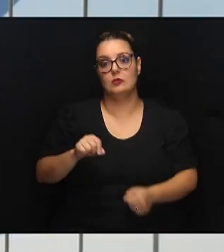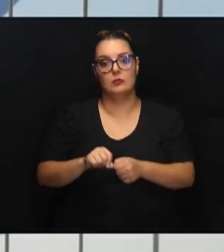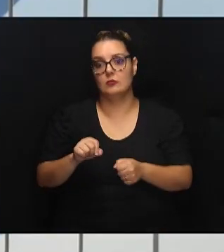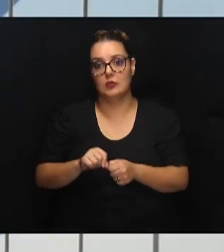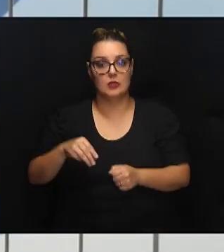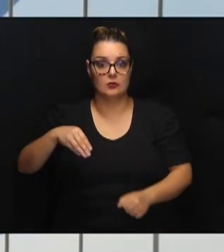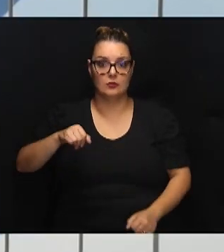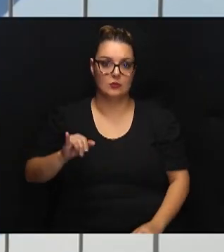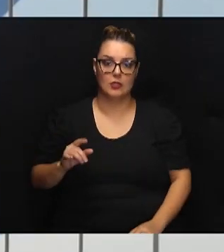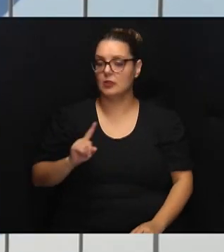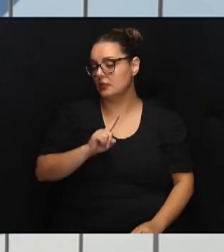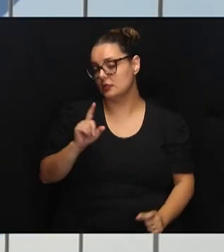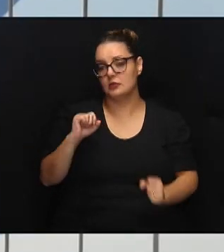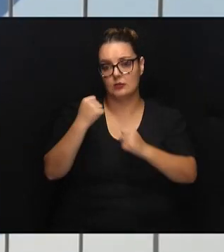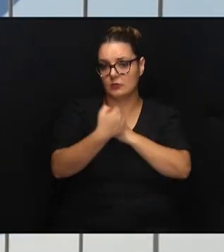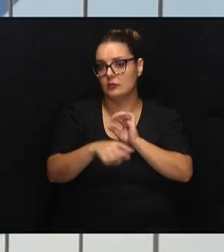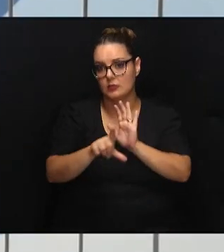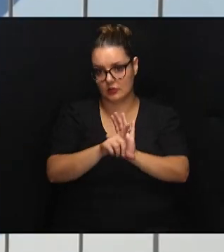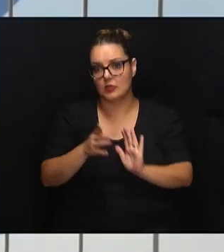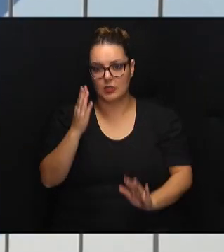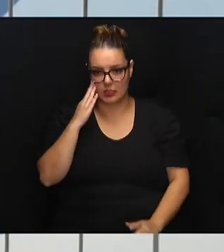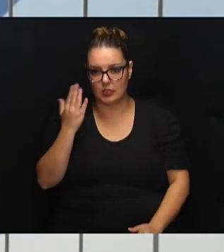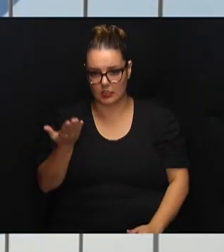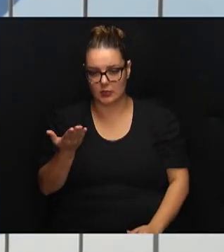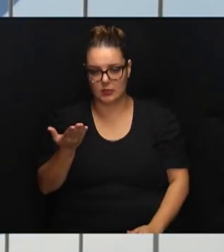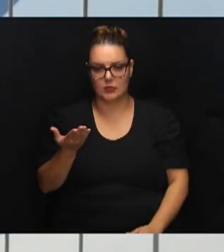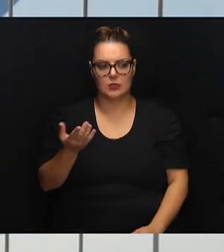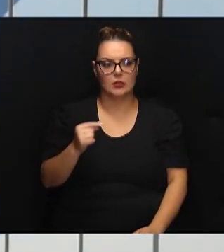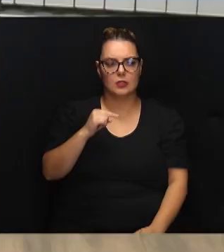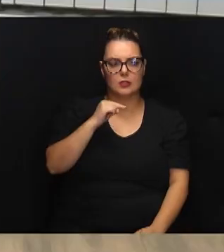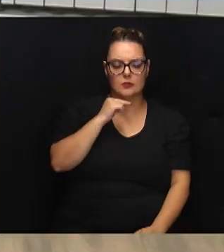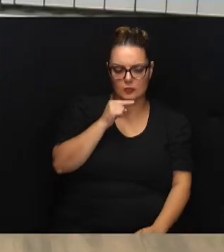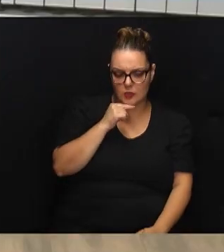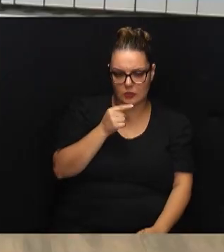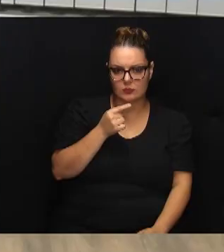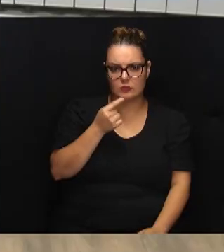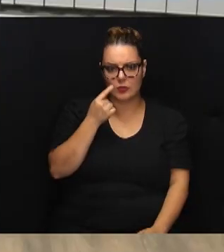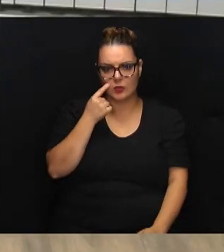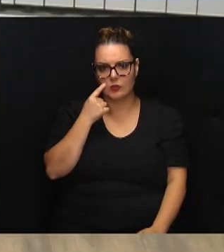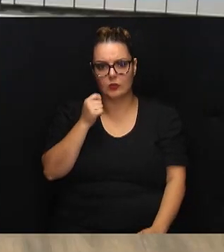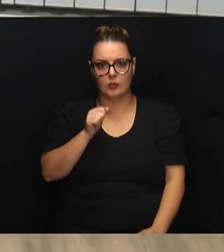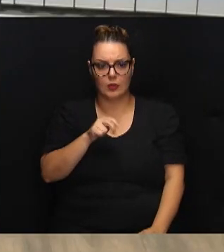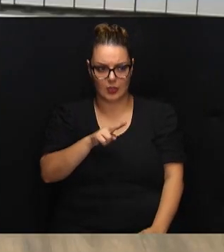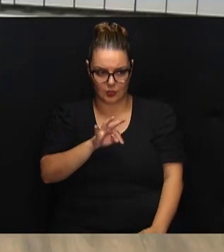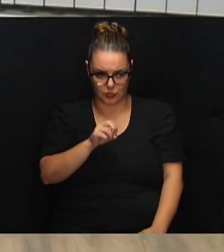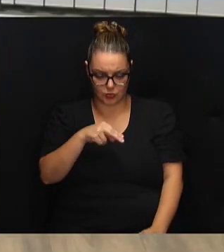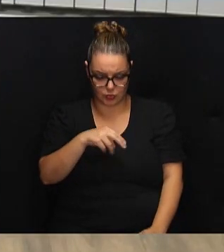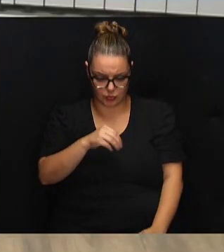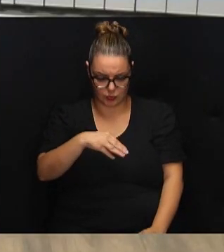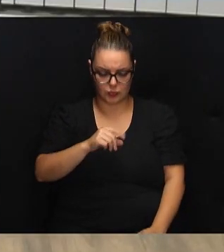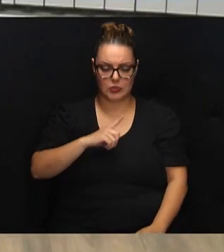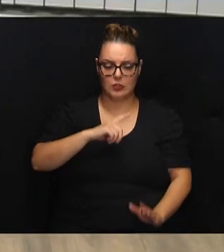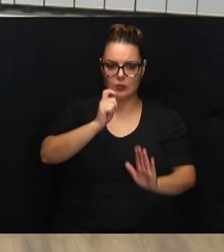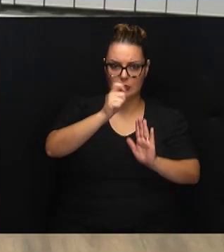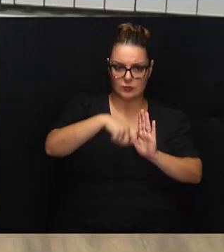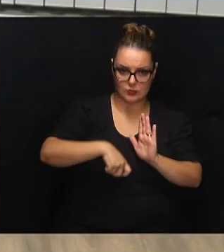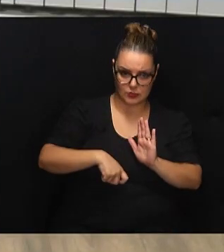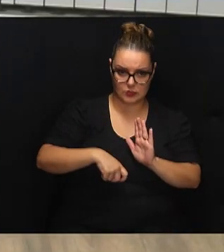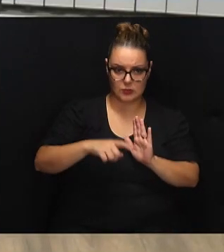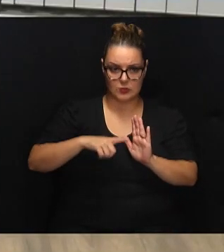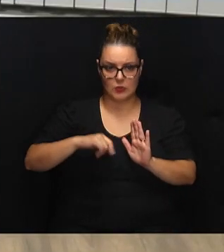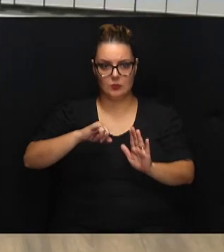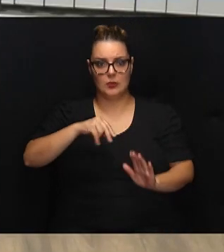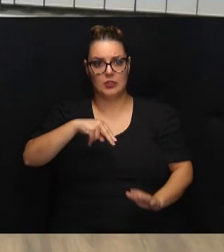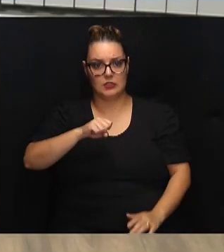estão protegidos por essa legislação. Então me tira uma dúvida, olha só, o autônomo, ele tem o registro, né, tem uma